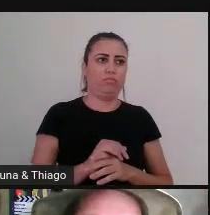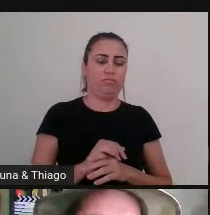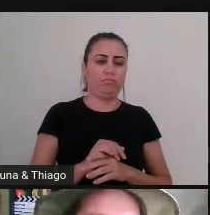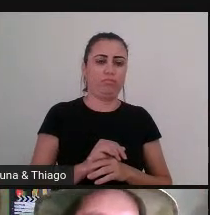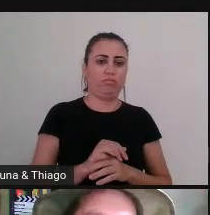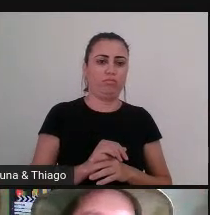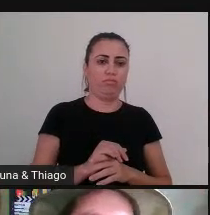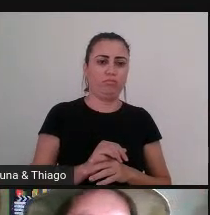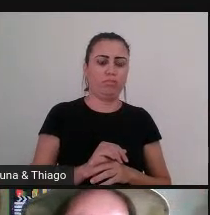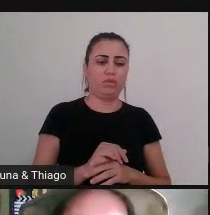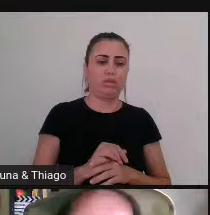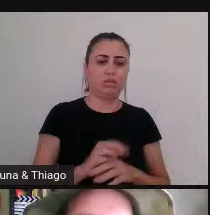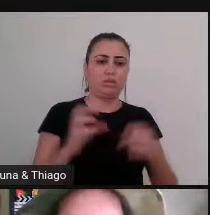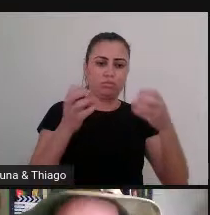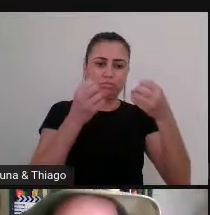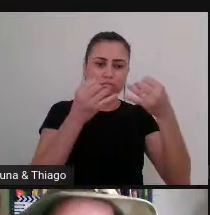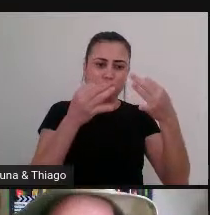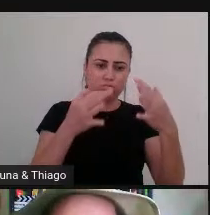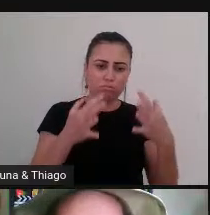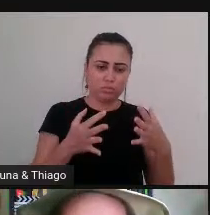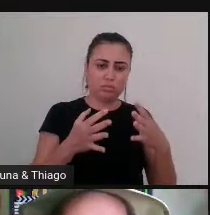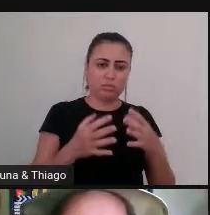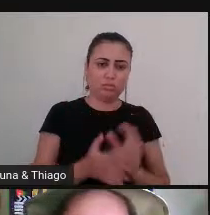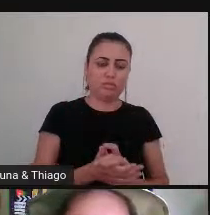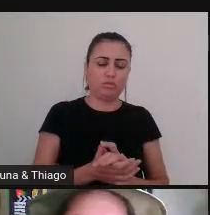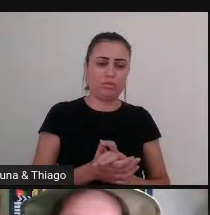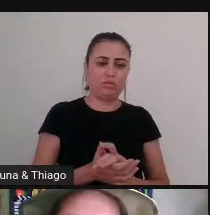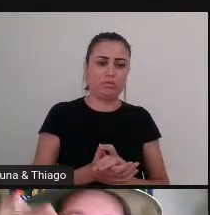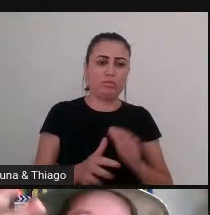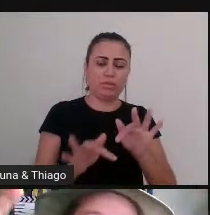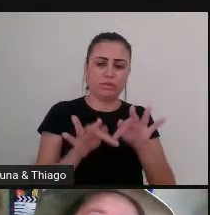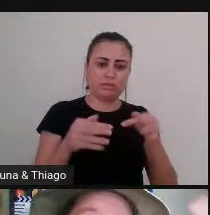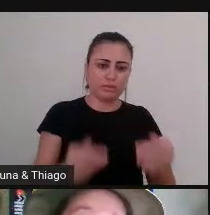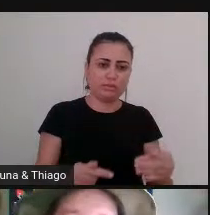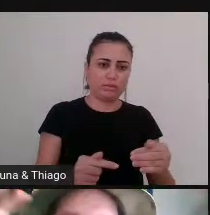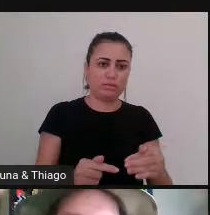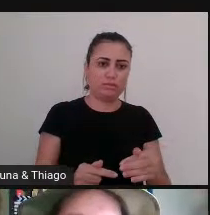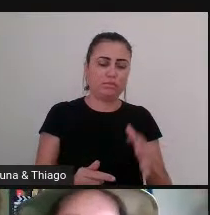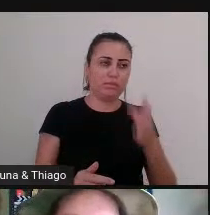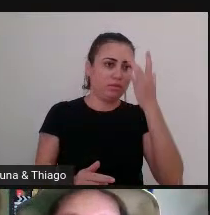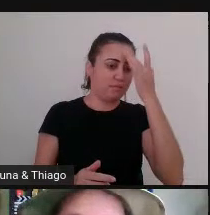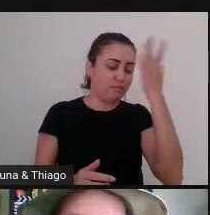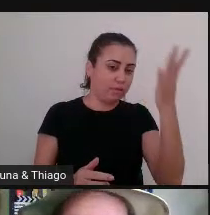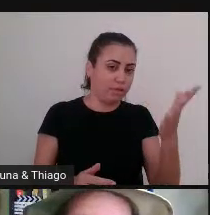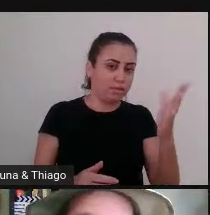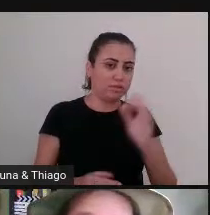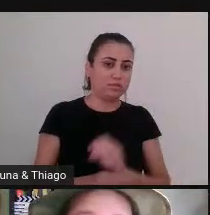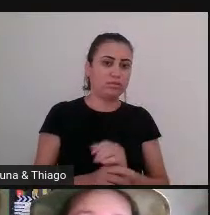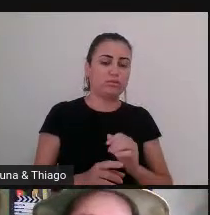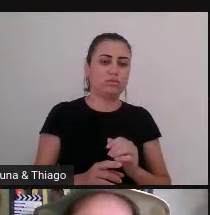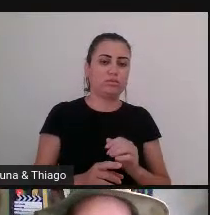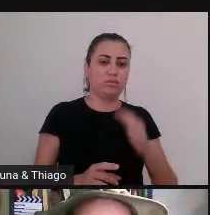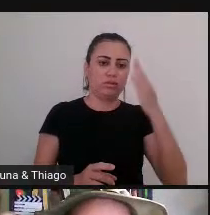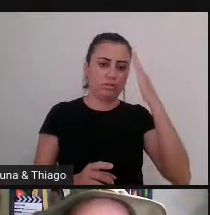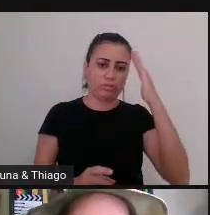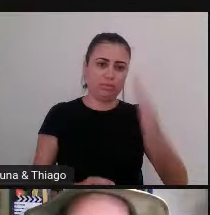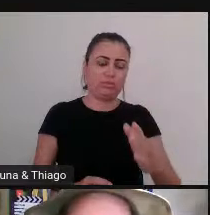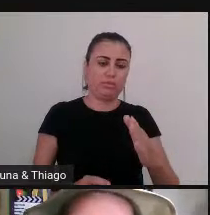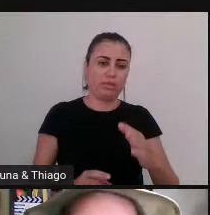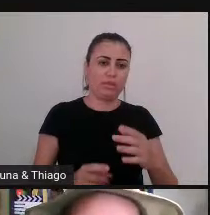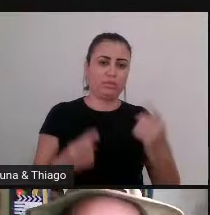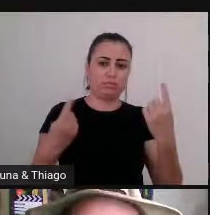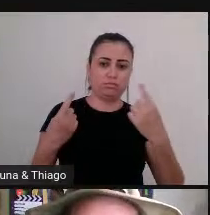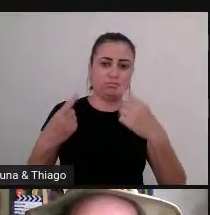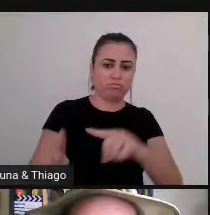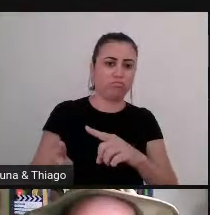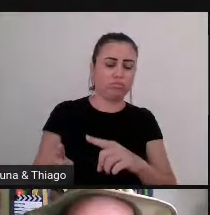abrangente, não, mas uma forma didática, acho que é assim falando, né? Mostrando para vocês os principais acidentes, onde ocorre mais. Já vai estar aberto